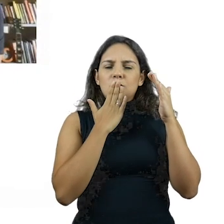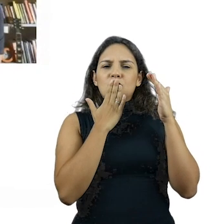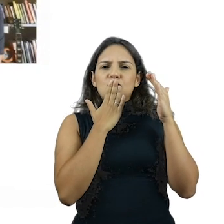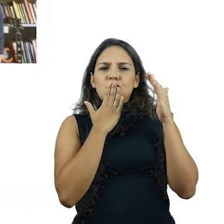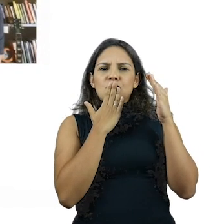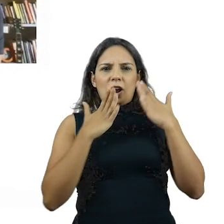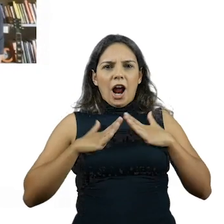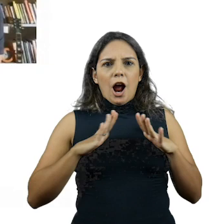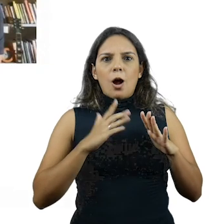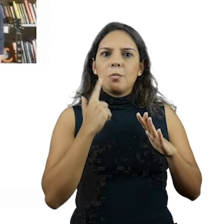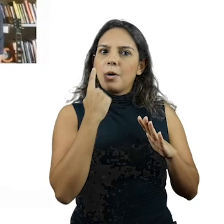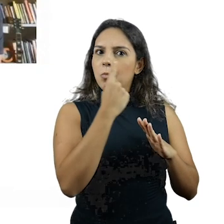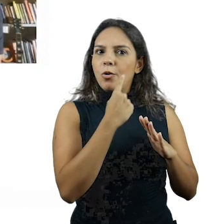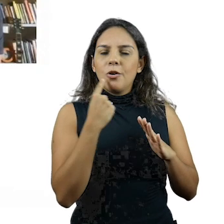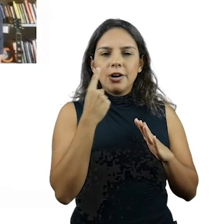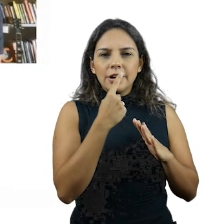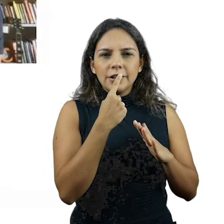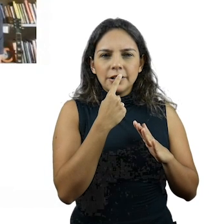sossega minha boca,